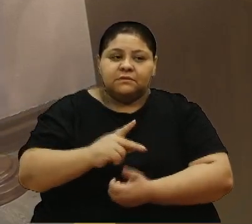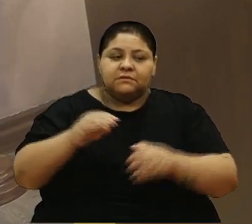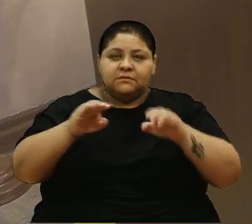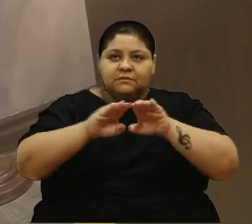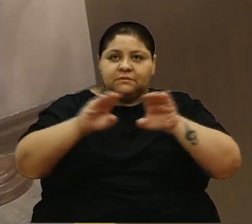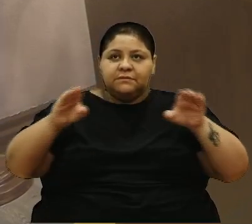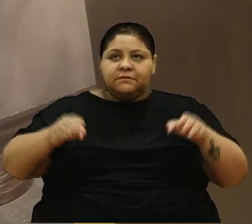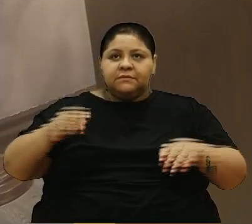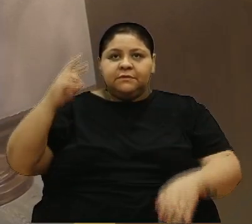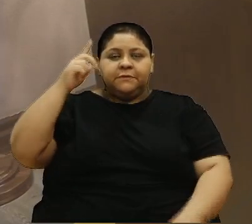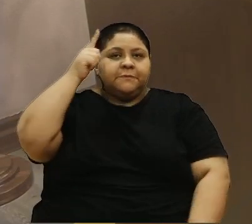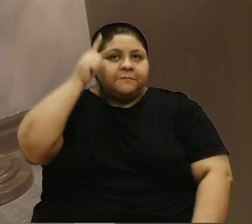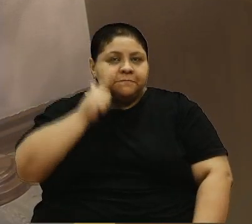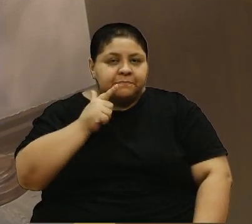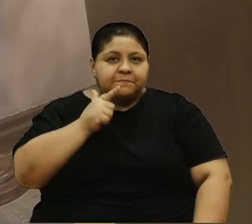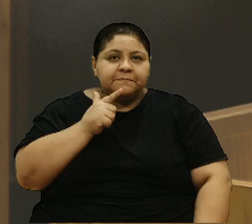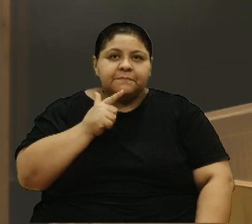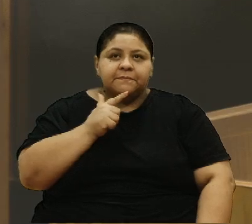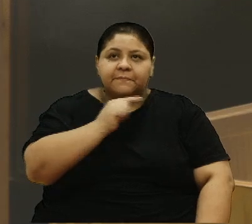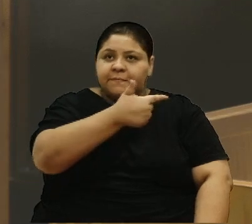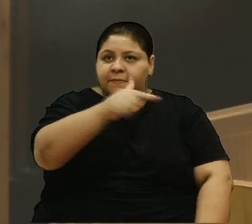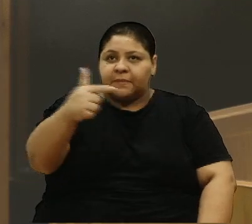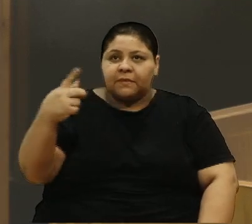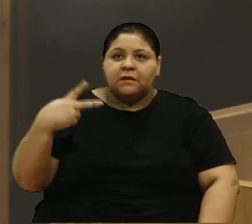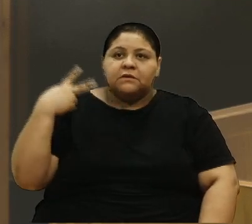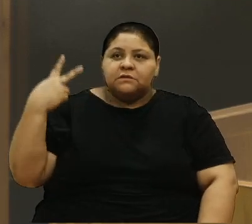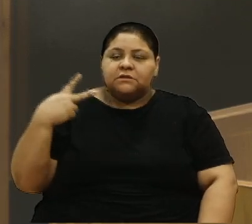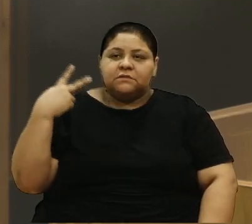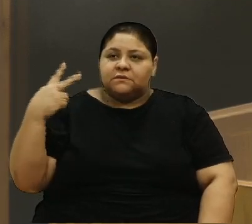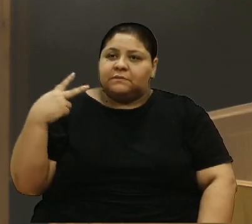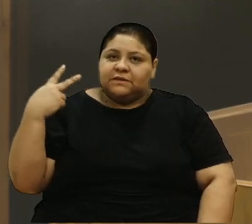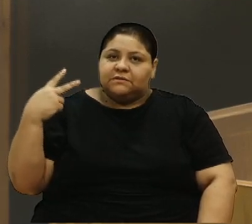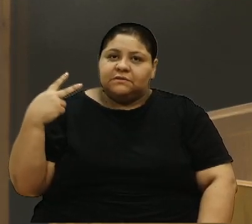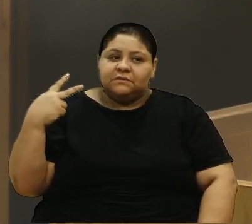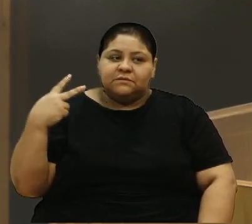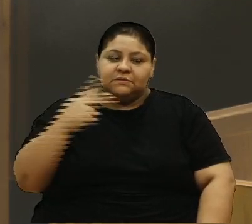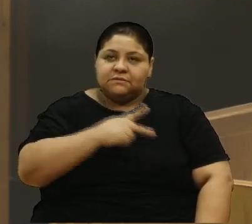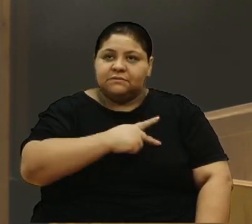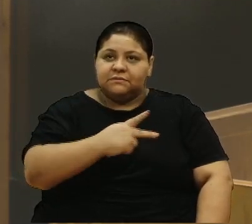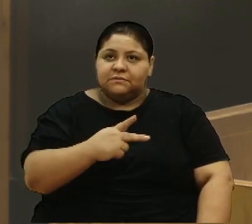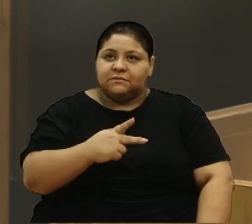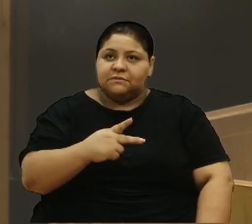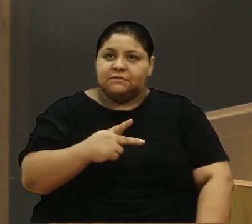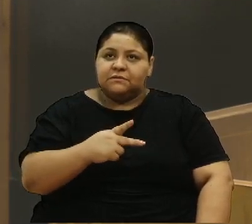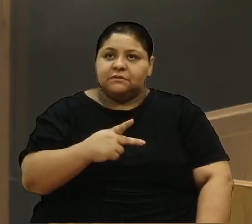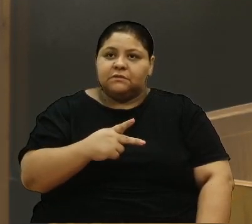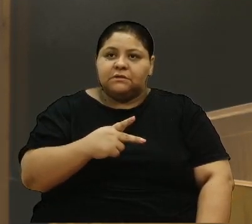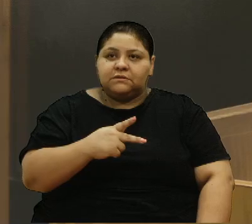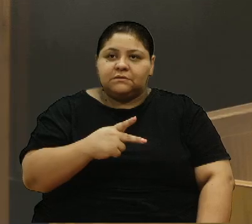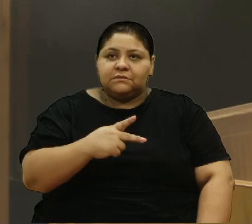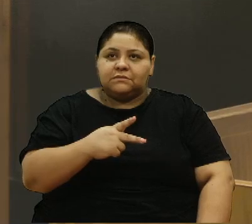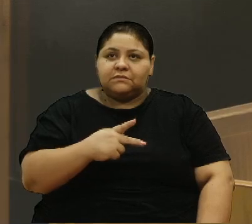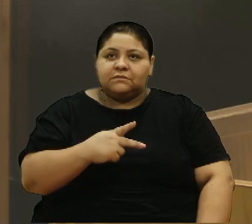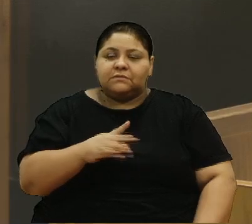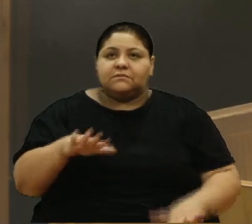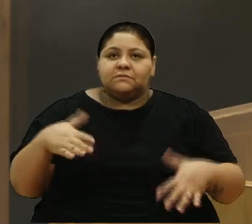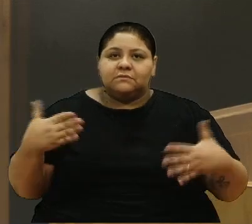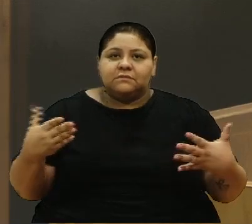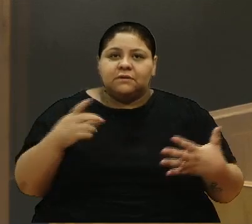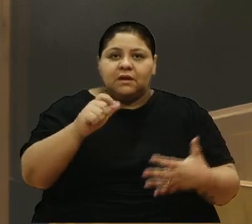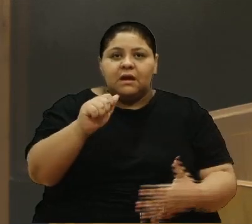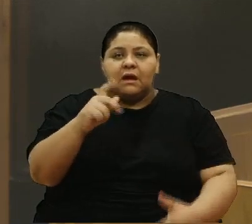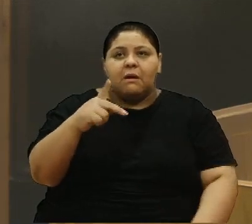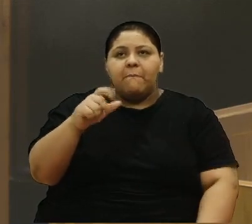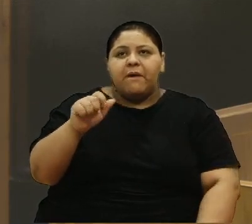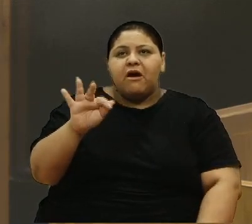Lucas Carenhato, os demais vereadores e o presidente da PAFUD. Bem,